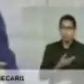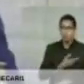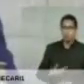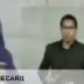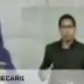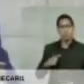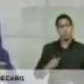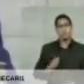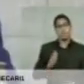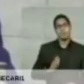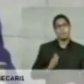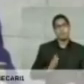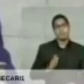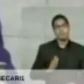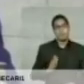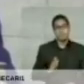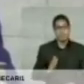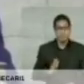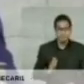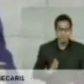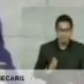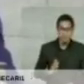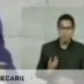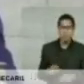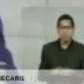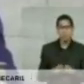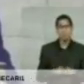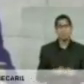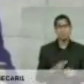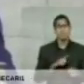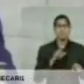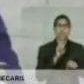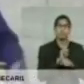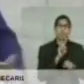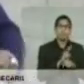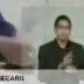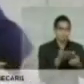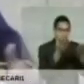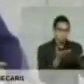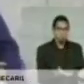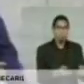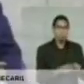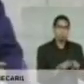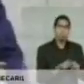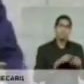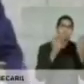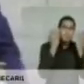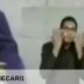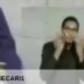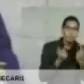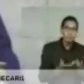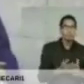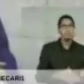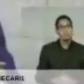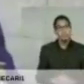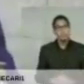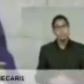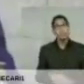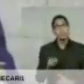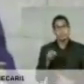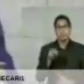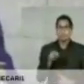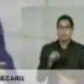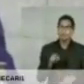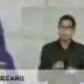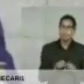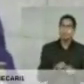uma vida como tutor, cuidar dessa vida sem que ela seja ceifada, sem que o animal morra. Isso eu falo,